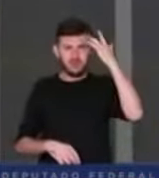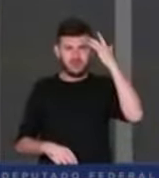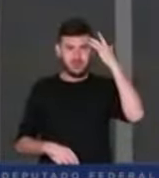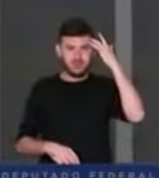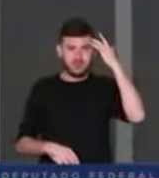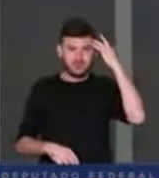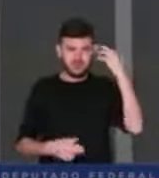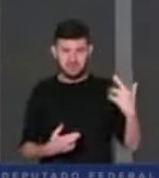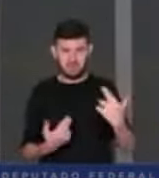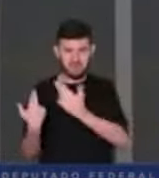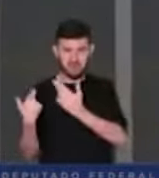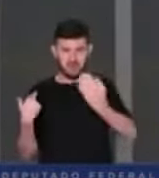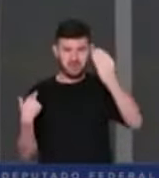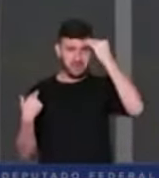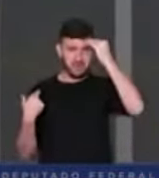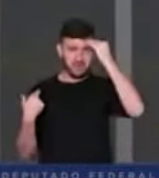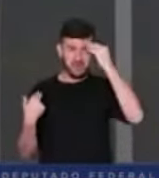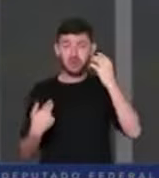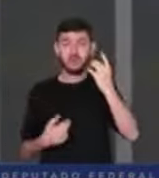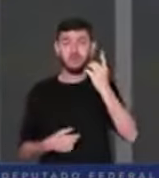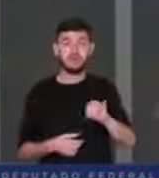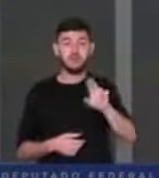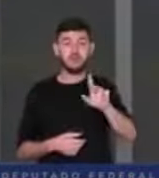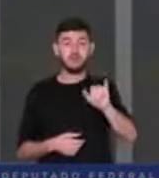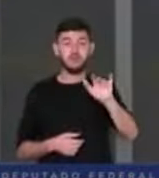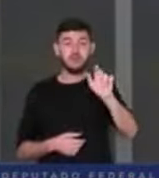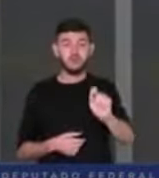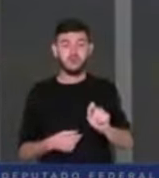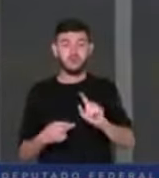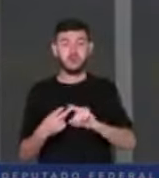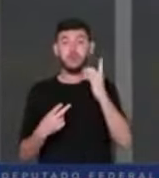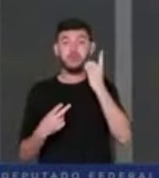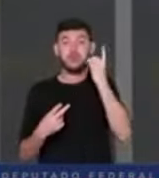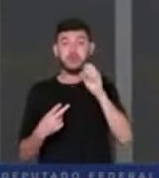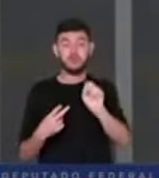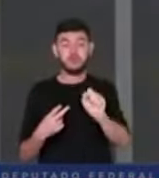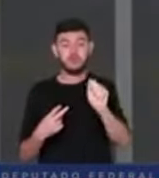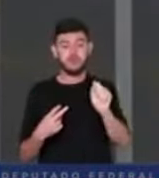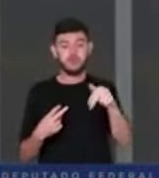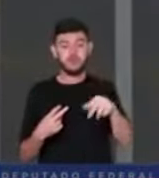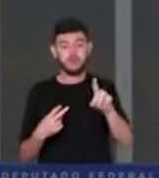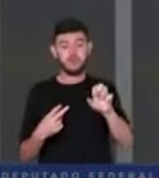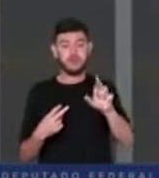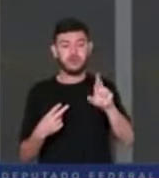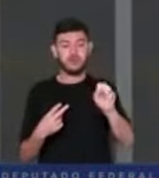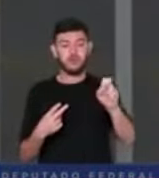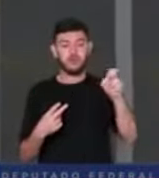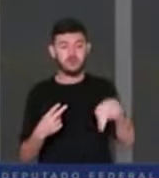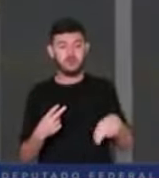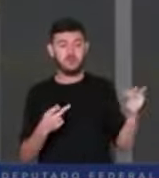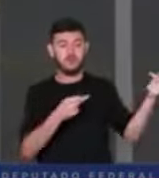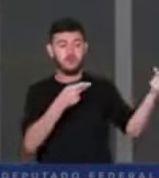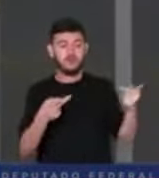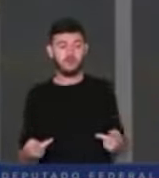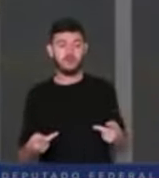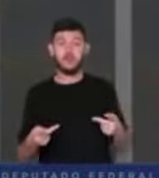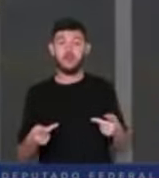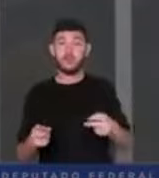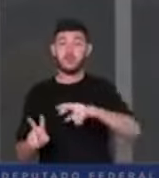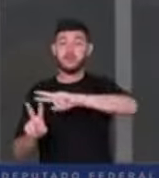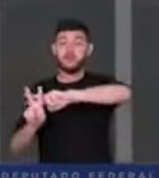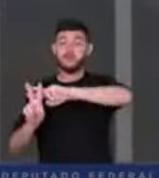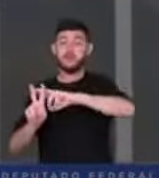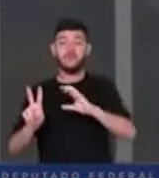junto com o deputado Sanderson, estiveram visitando as mulheres presas no presídio na chamada Colmeia, sistema penitenciário aqui de